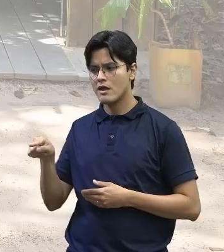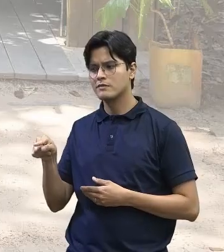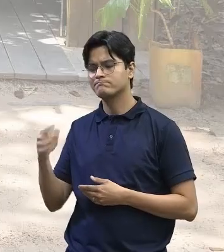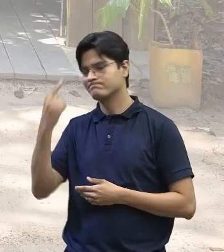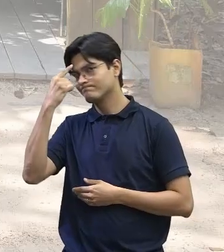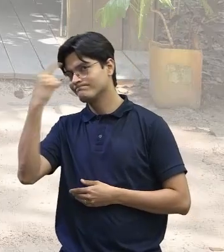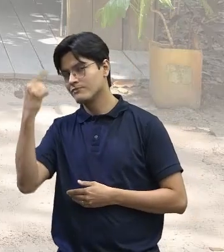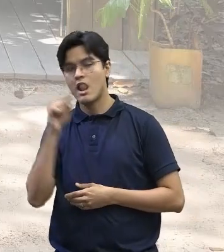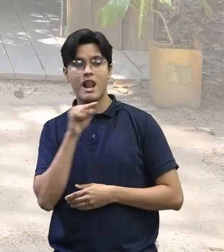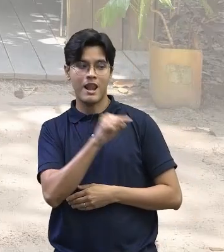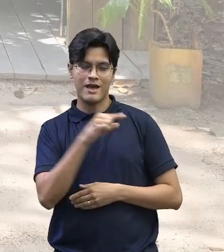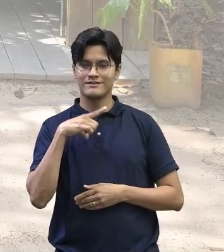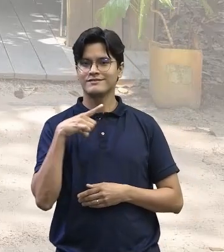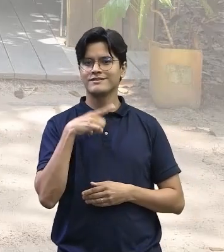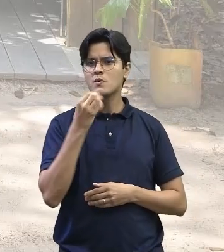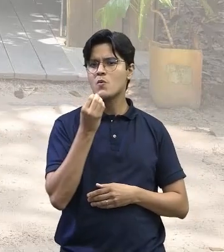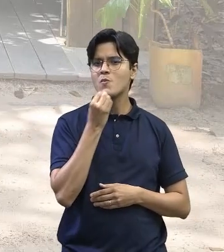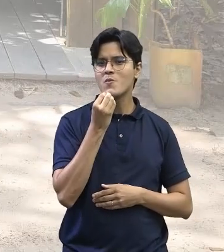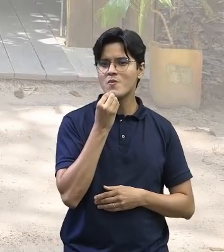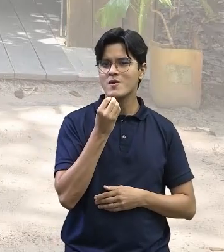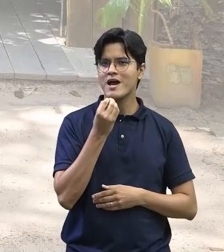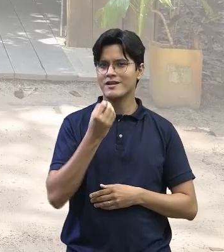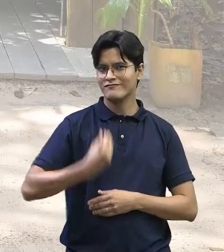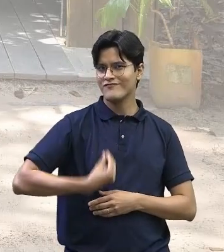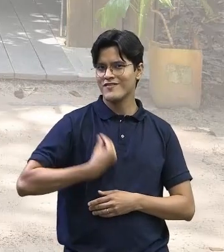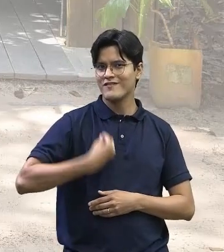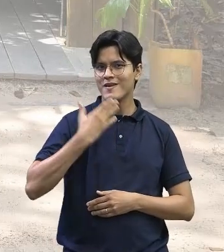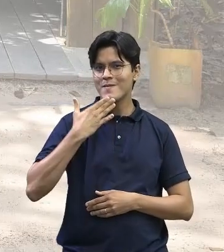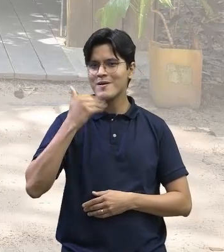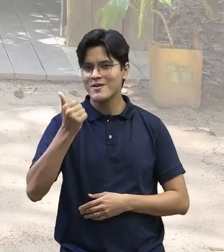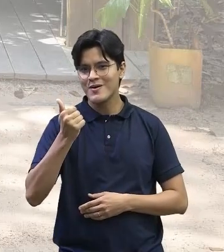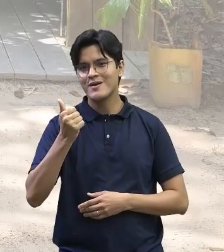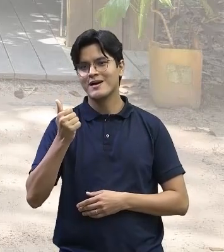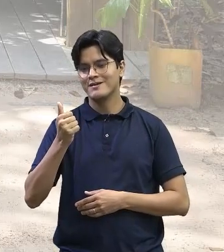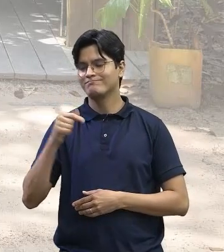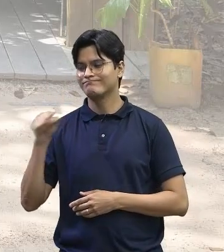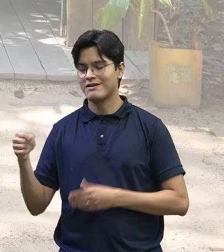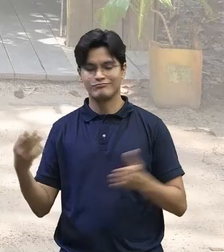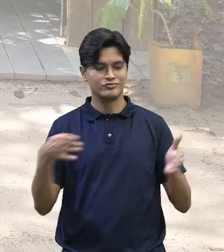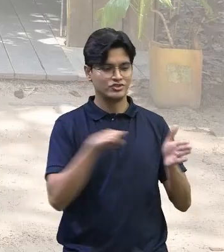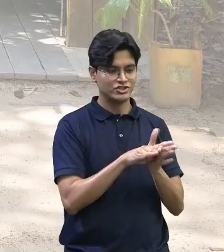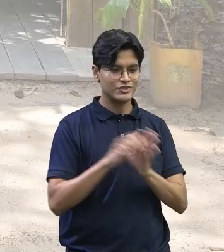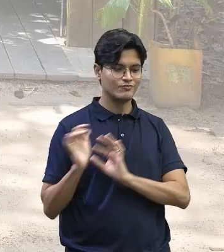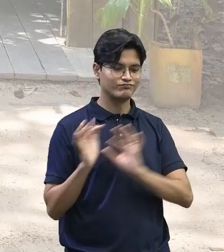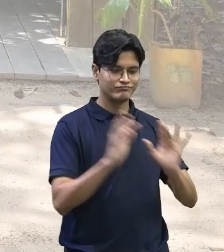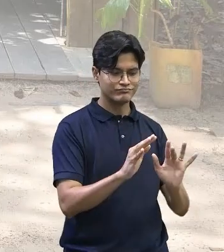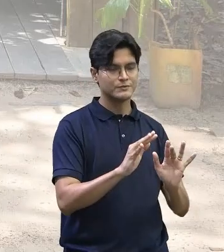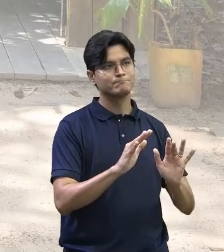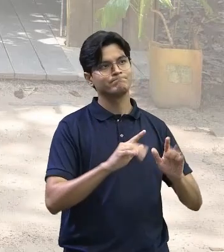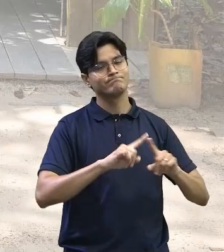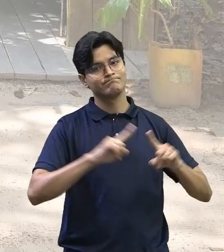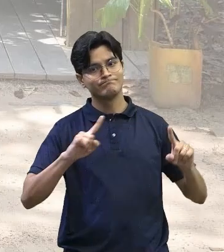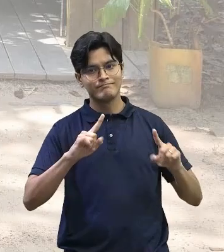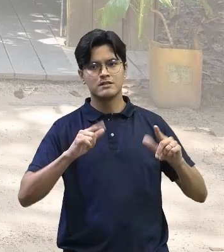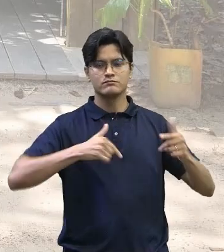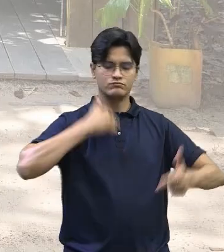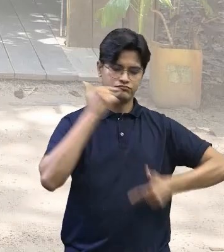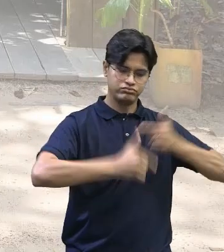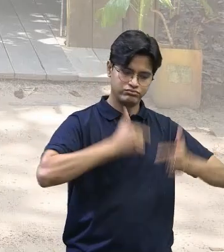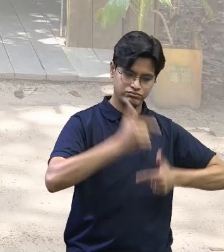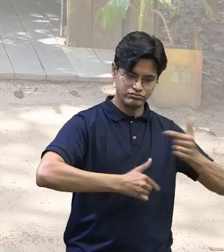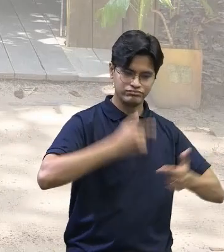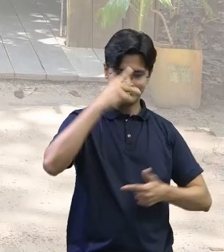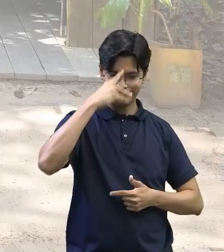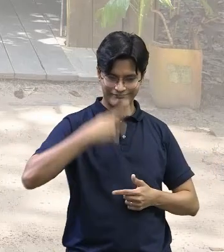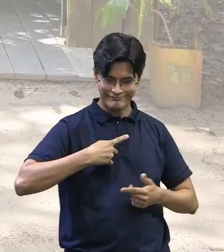de mudar de vida. Mas aqui chegando, ele se deparou com todo um aparato que fez com que ele trabalhasse para se endividar cada